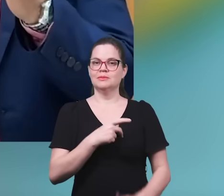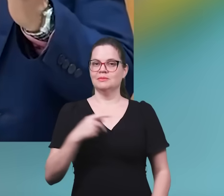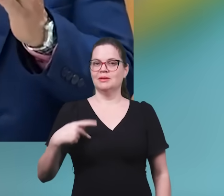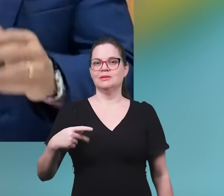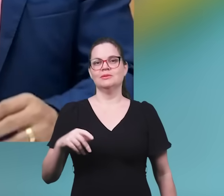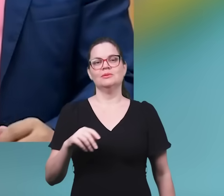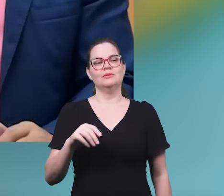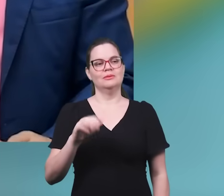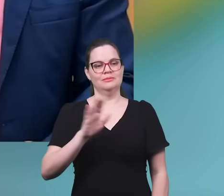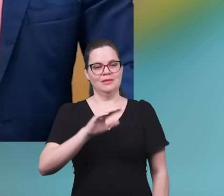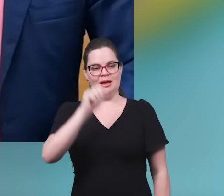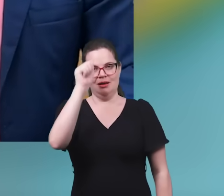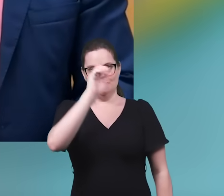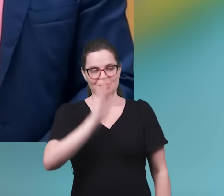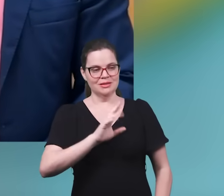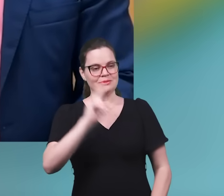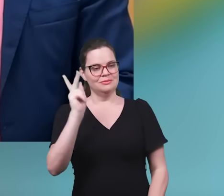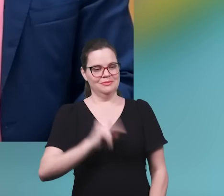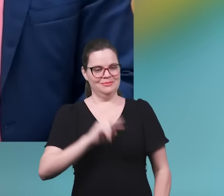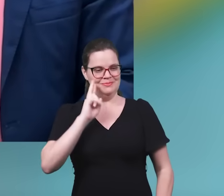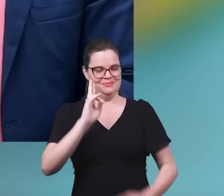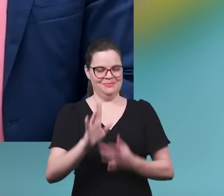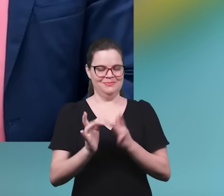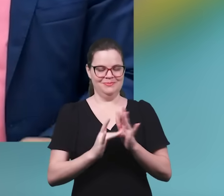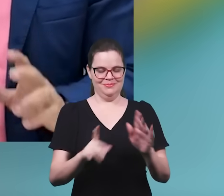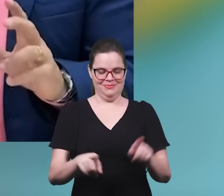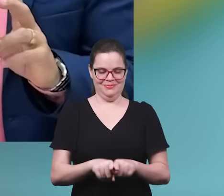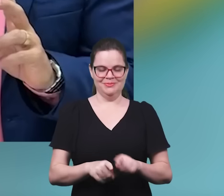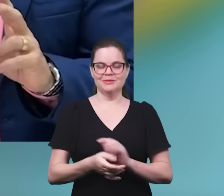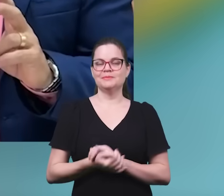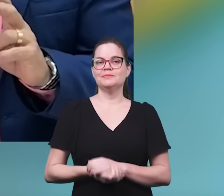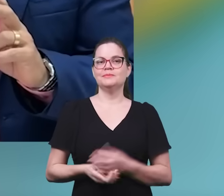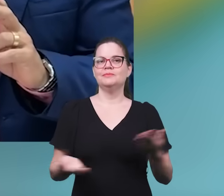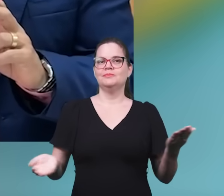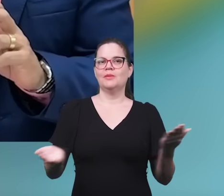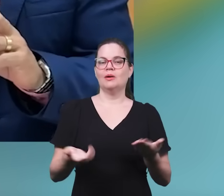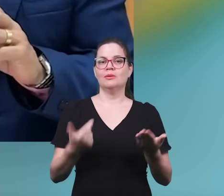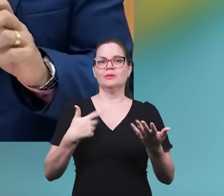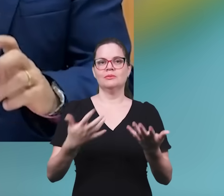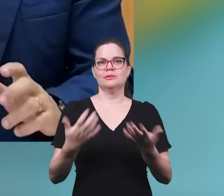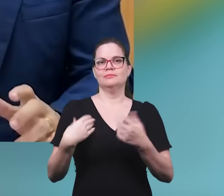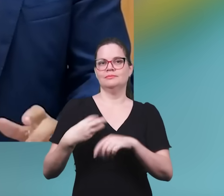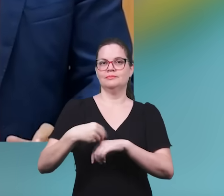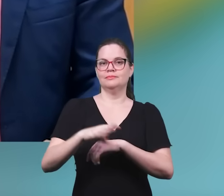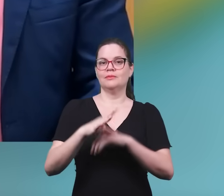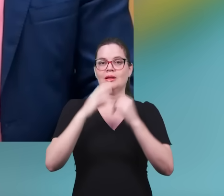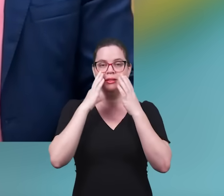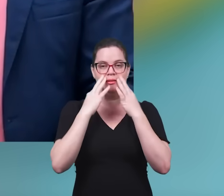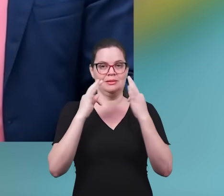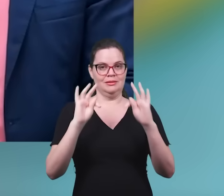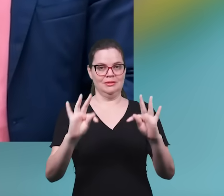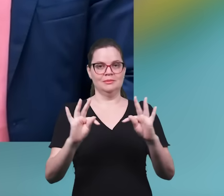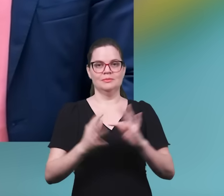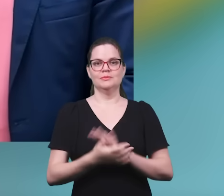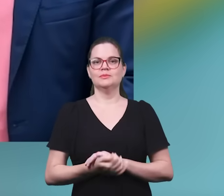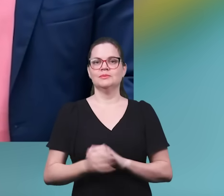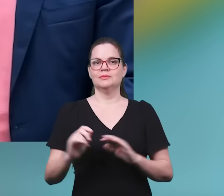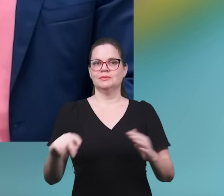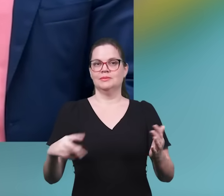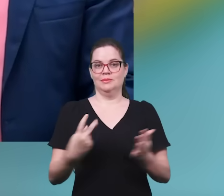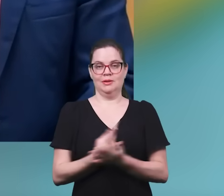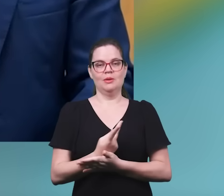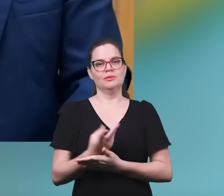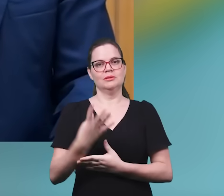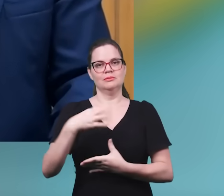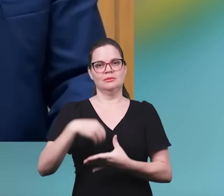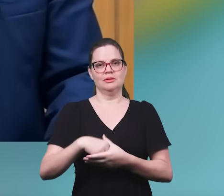Pastor Alexandre, a paz do Senhor Jesus também. Eu gostaria, neste momento, transmitir um testemunho que